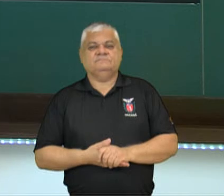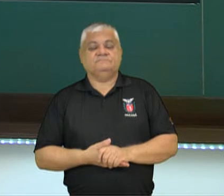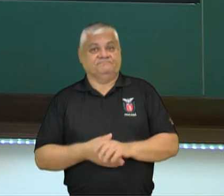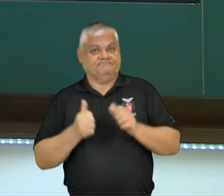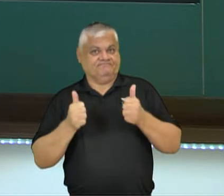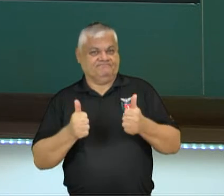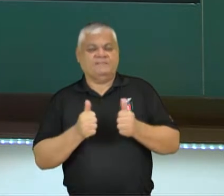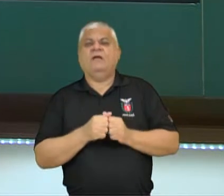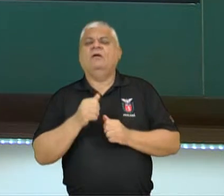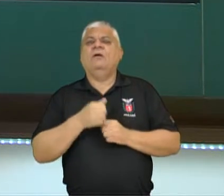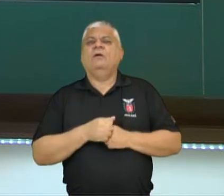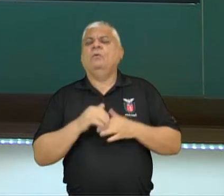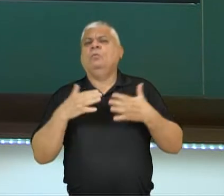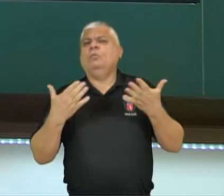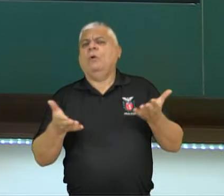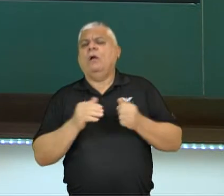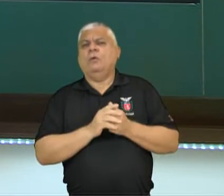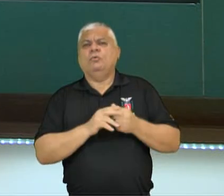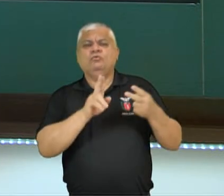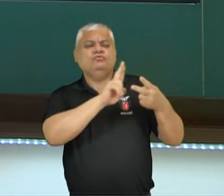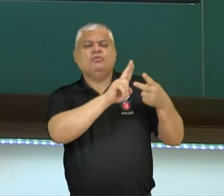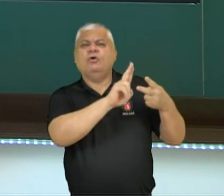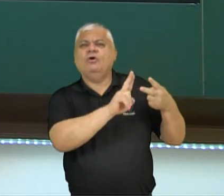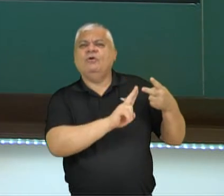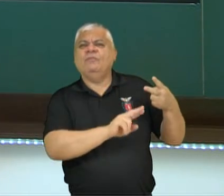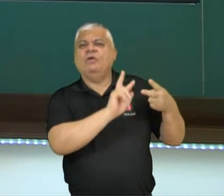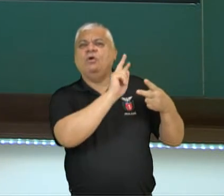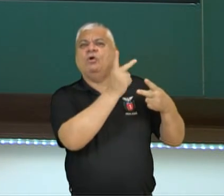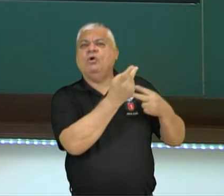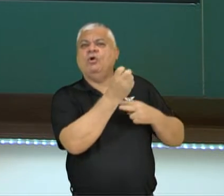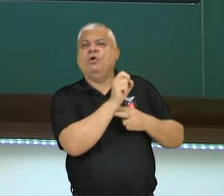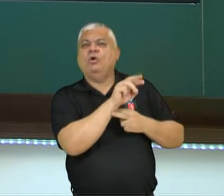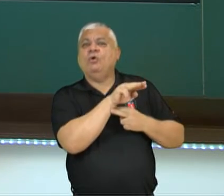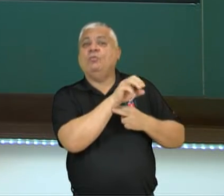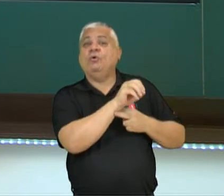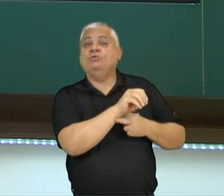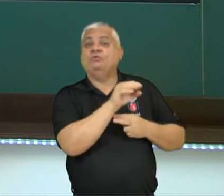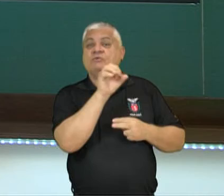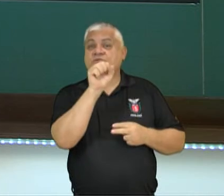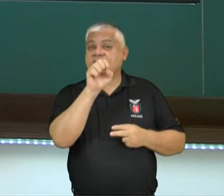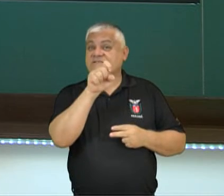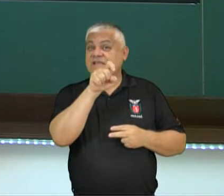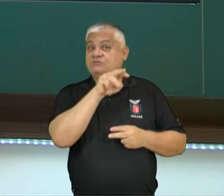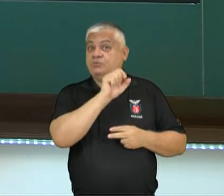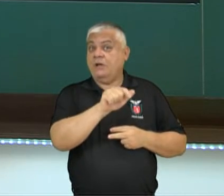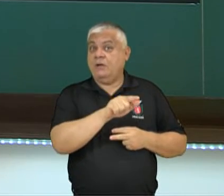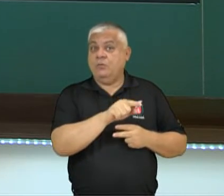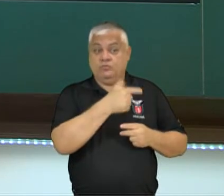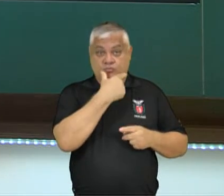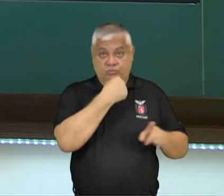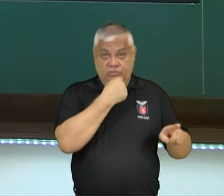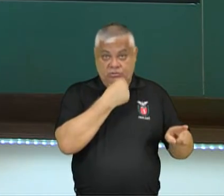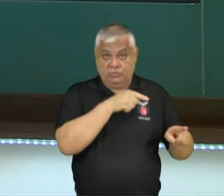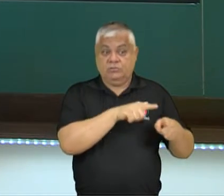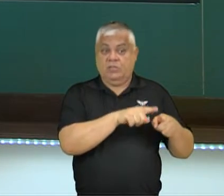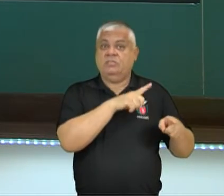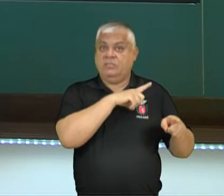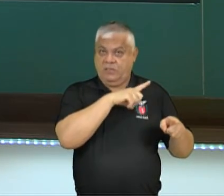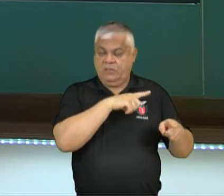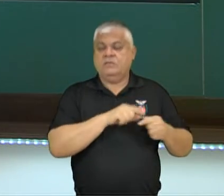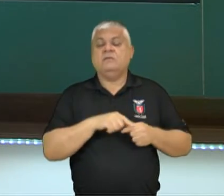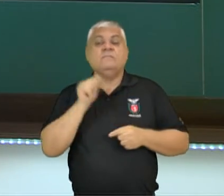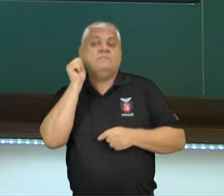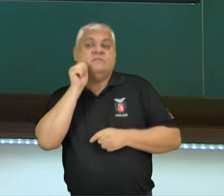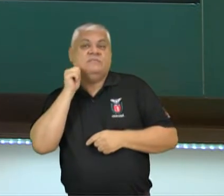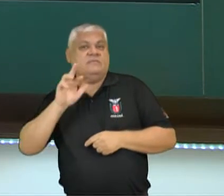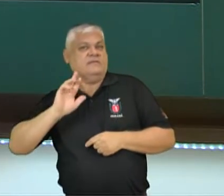Muito bem, então quais são esses hormônios que a gente chama de sexuais? Lembrando que meninos e